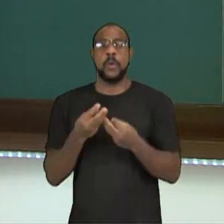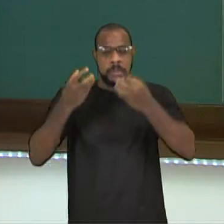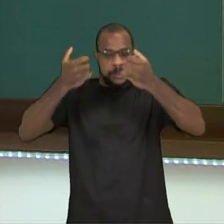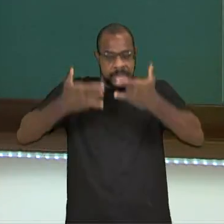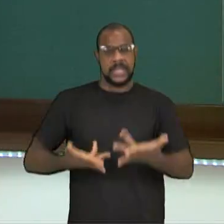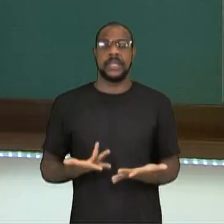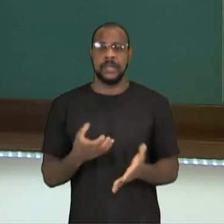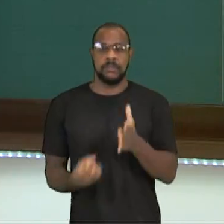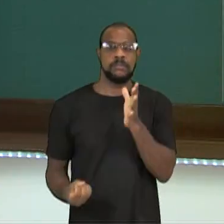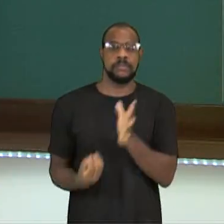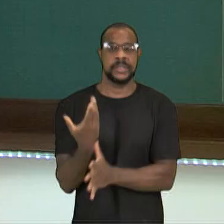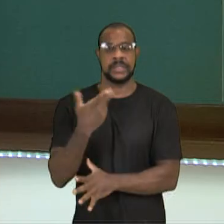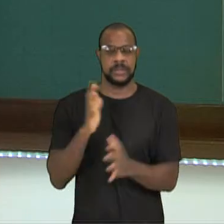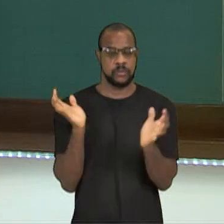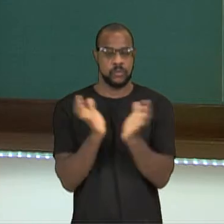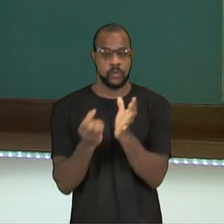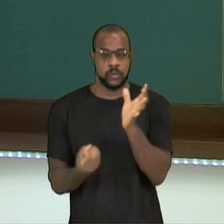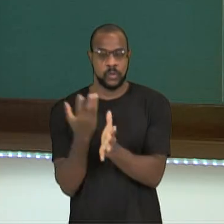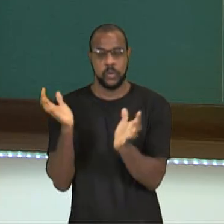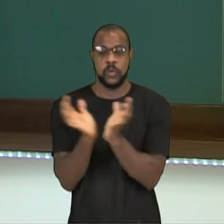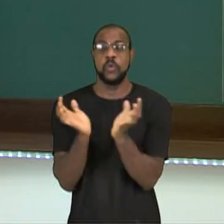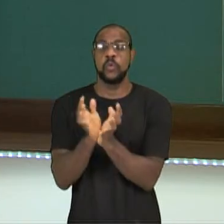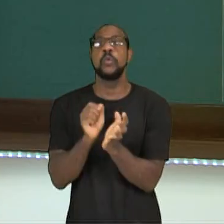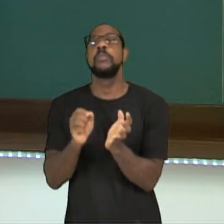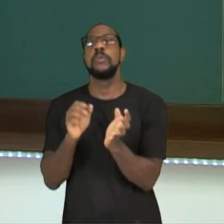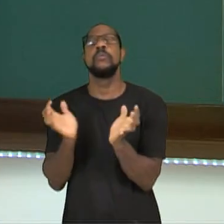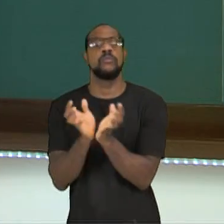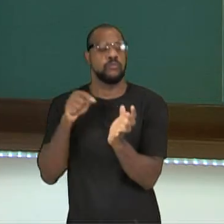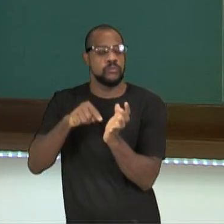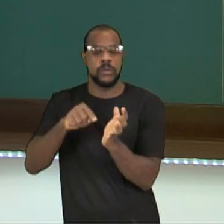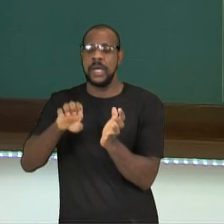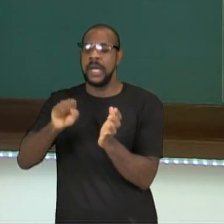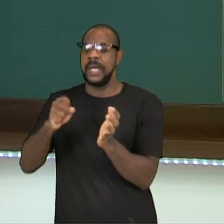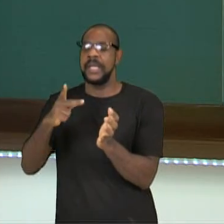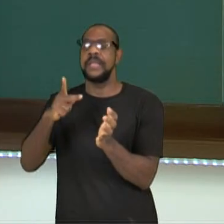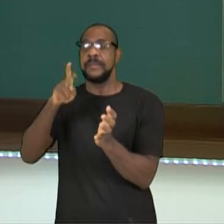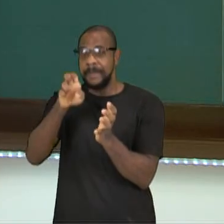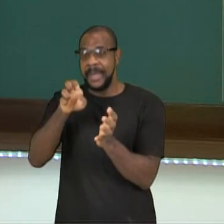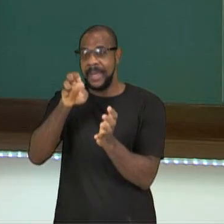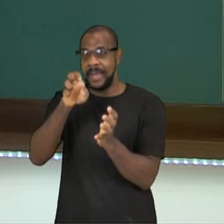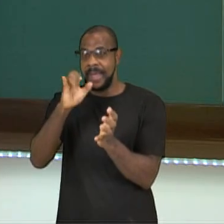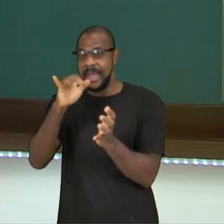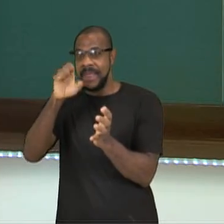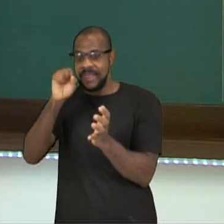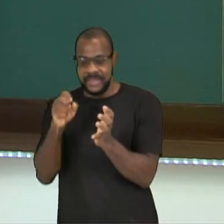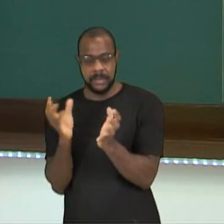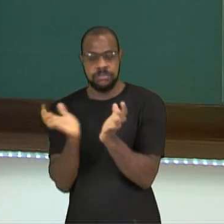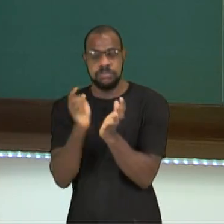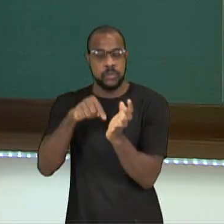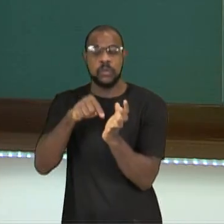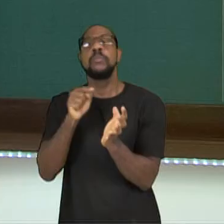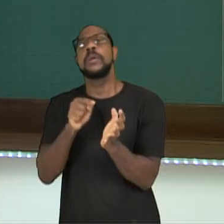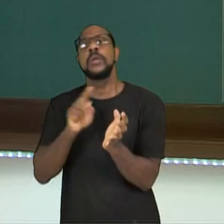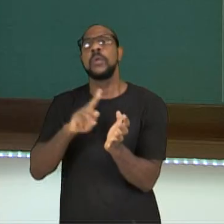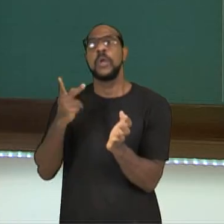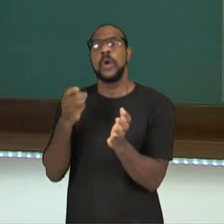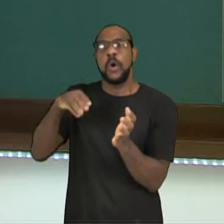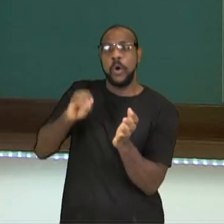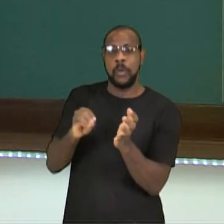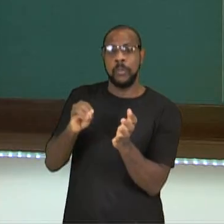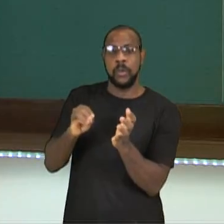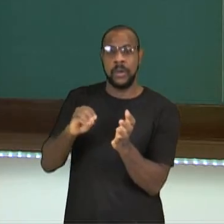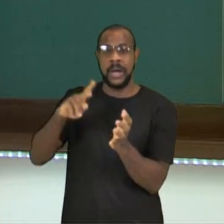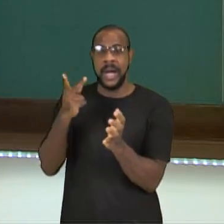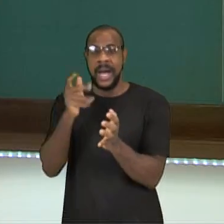momento e surgiu uma linha Homo. Uma linha evolutiva, né, de uma espécie chamada Homo, o Homo